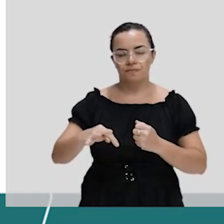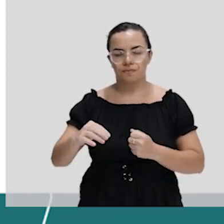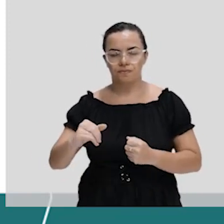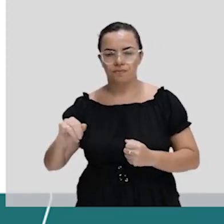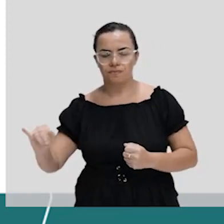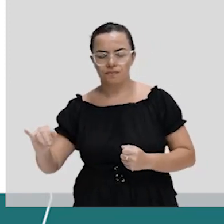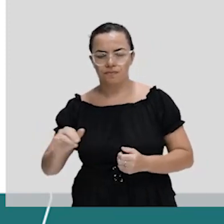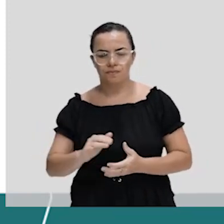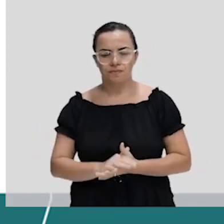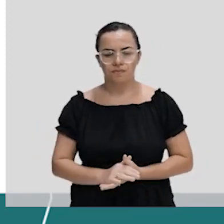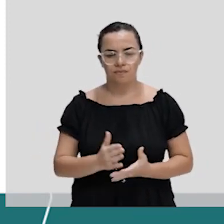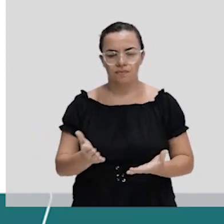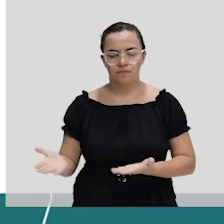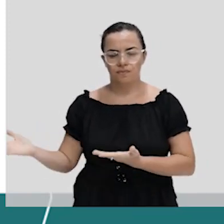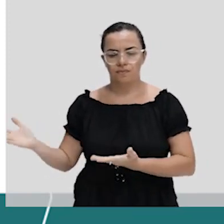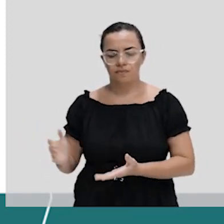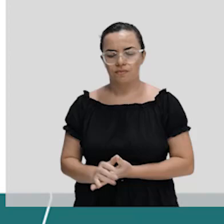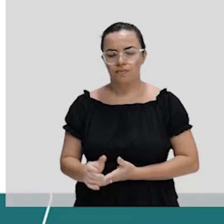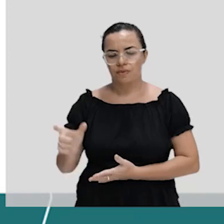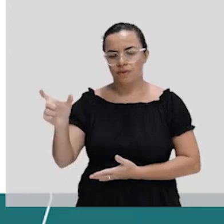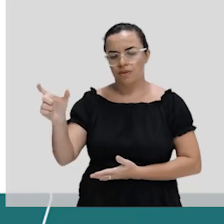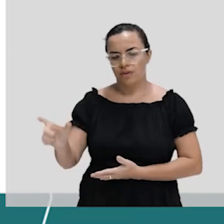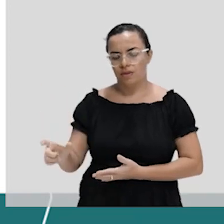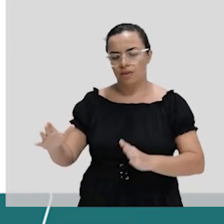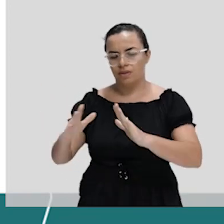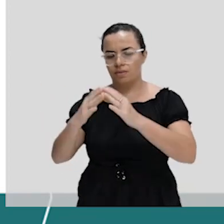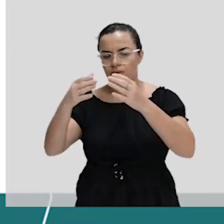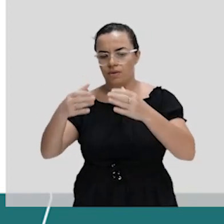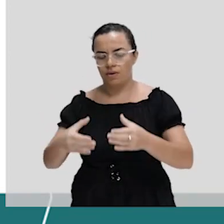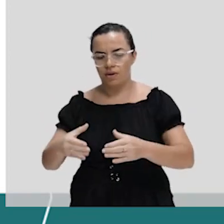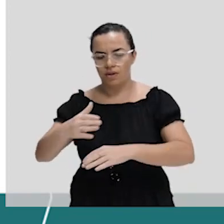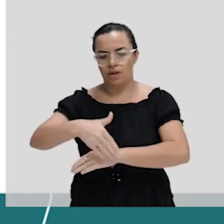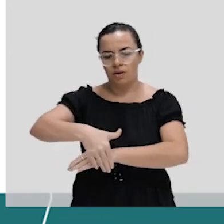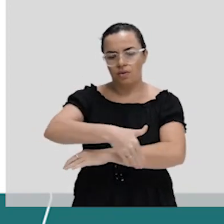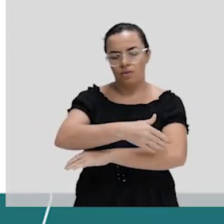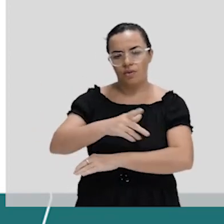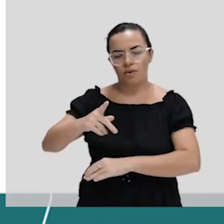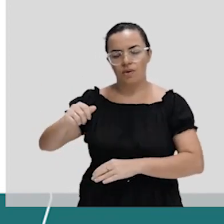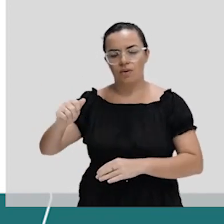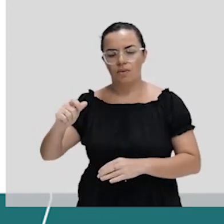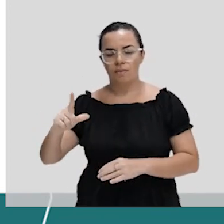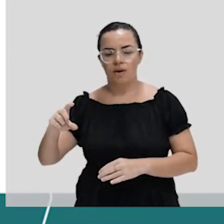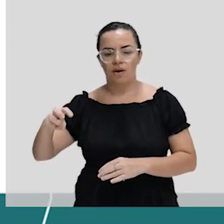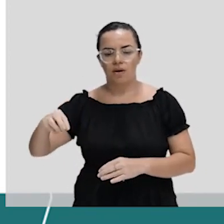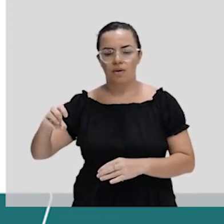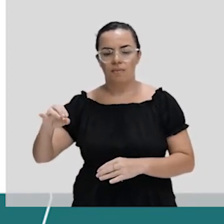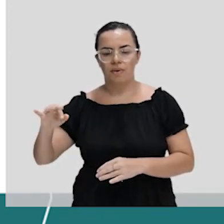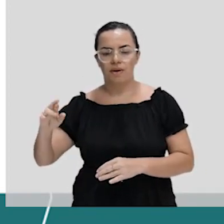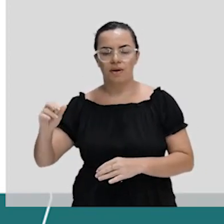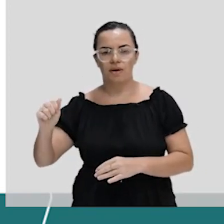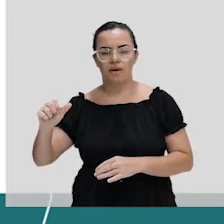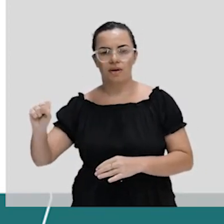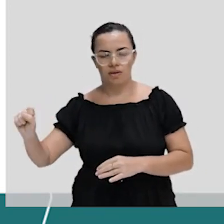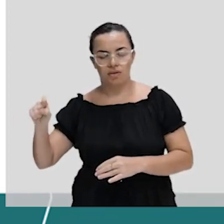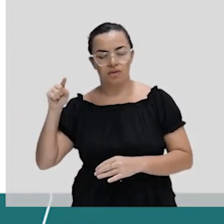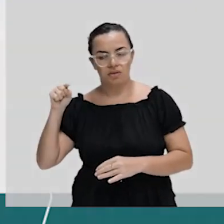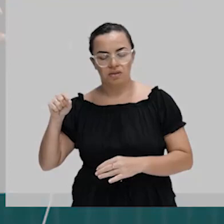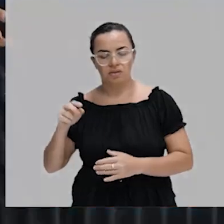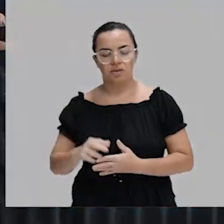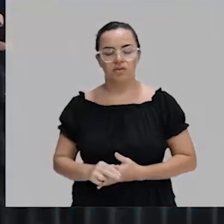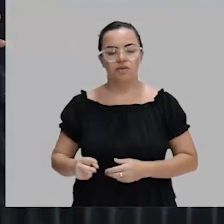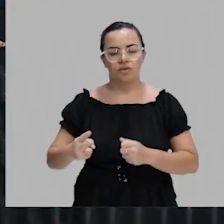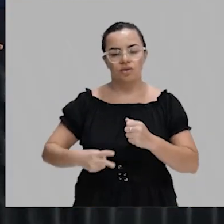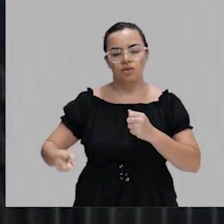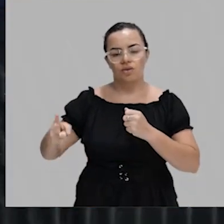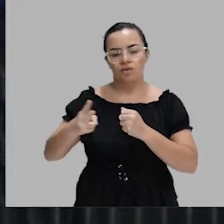ele mora na rua Palmeiras, Rua das Palmeiras. E nesse caso, gente, eu estou aqui falando mesmo só de verbo. Eu nem citei aqui